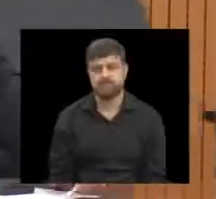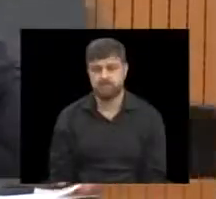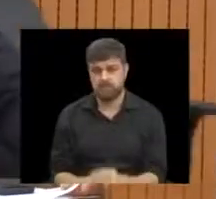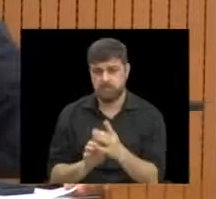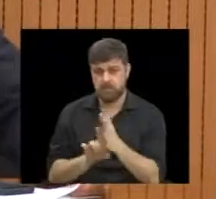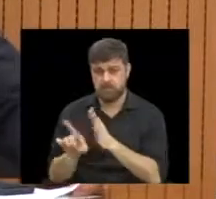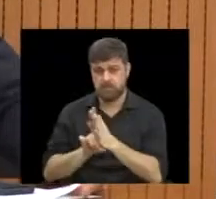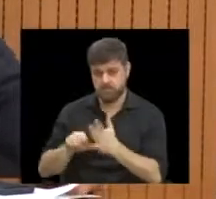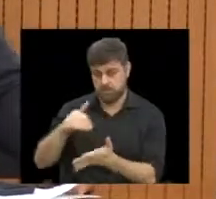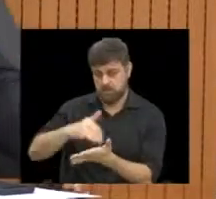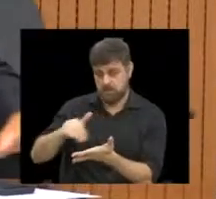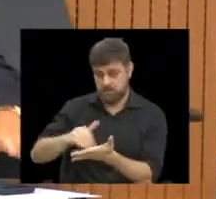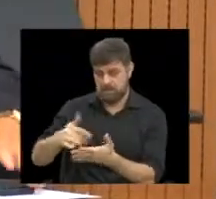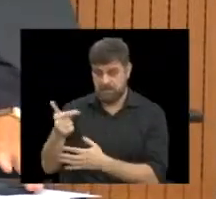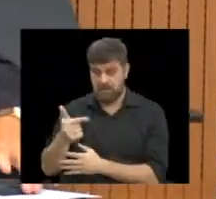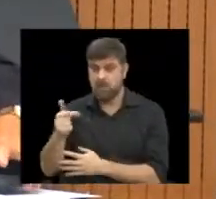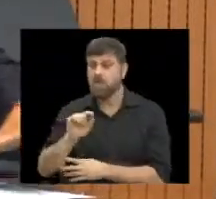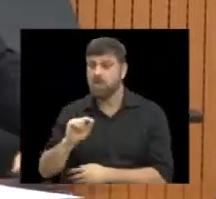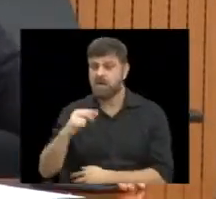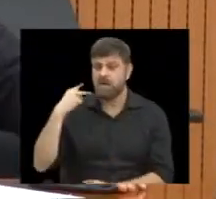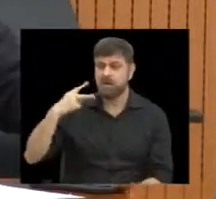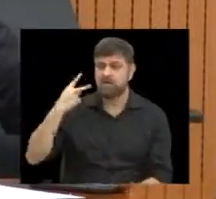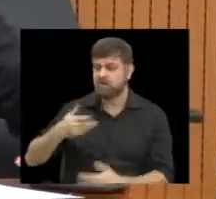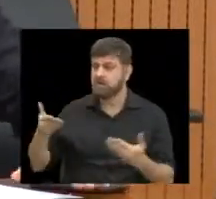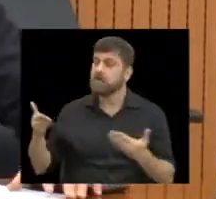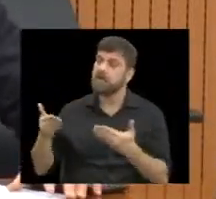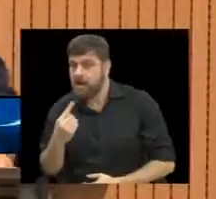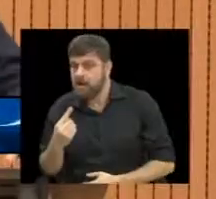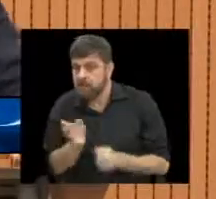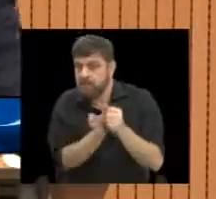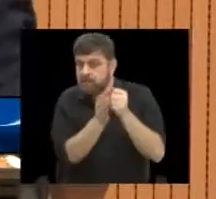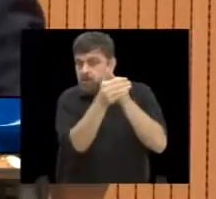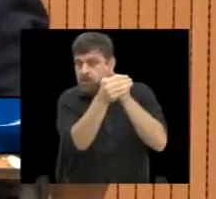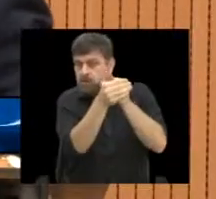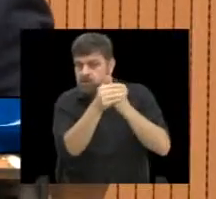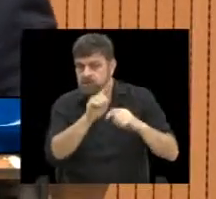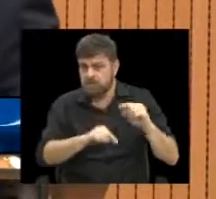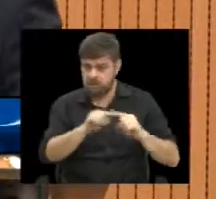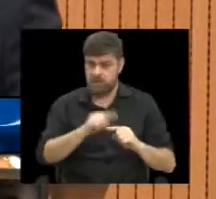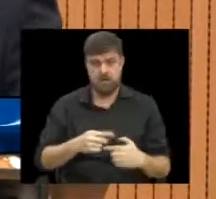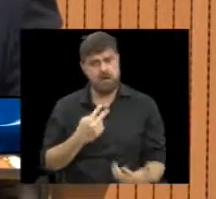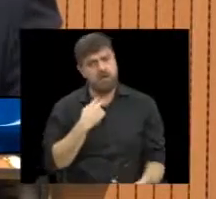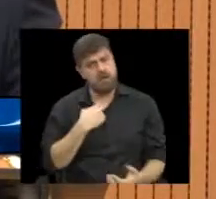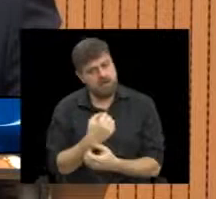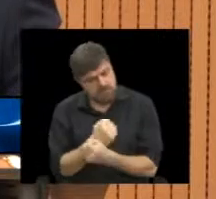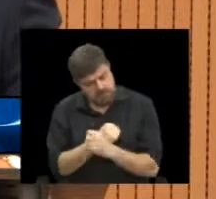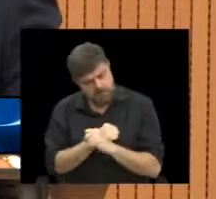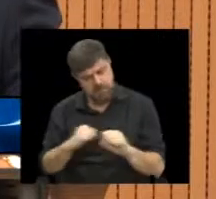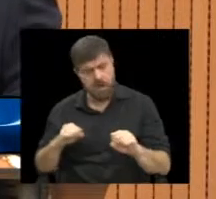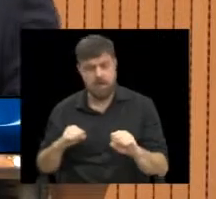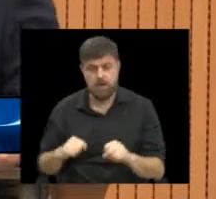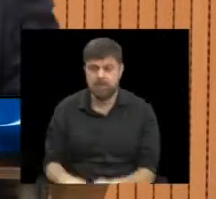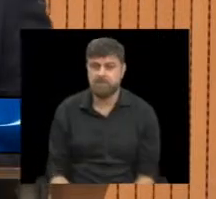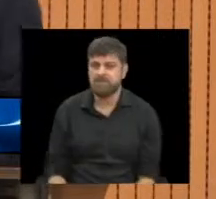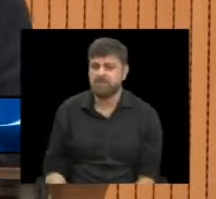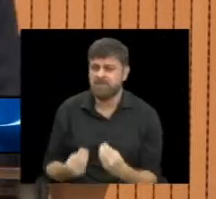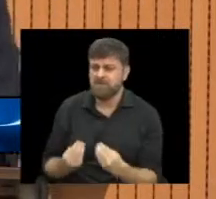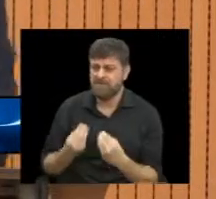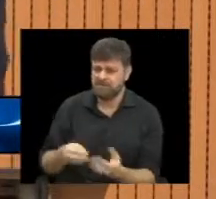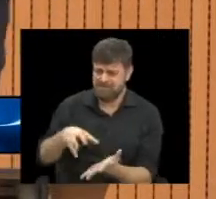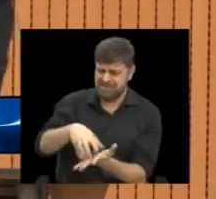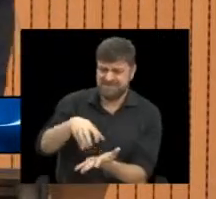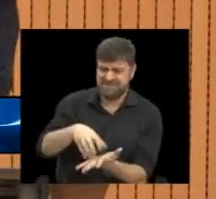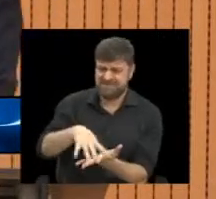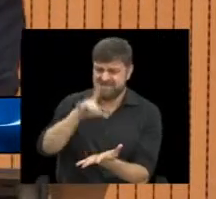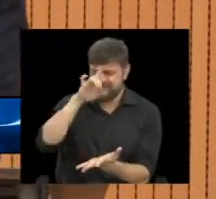resultados. Para o vereador Gilberto Vermelho, a denúncia é grave. Não dá para aceitar, senhores vereadores, uma unidade que vem